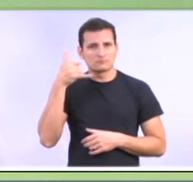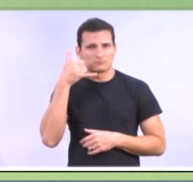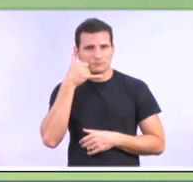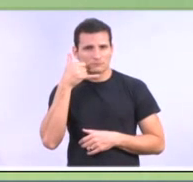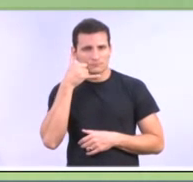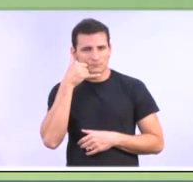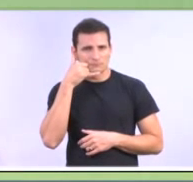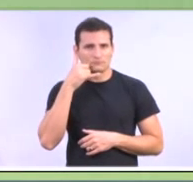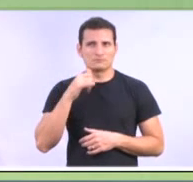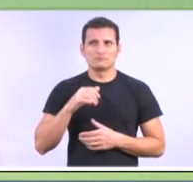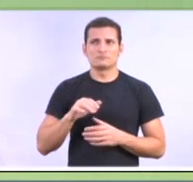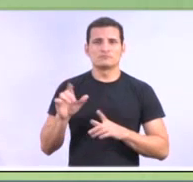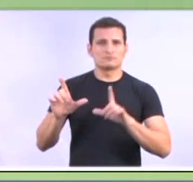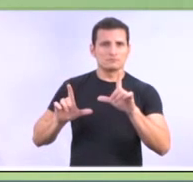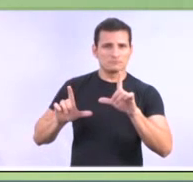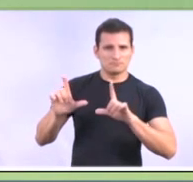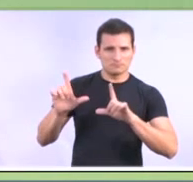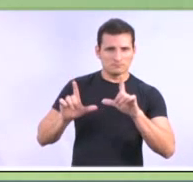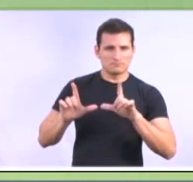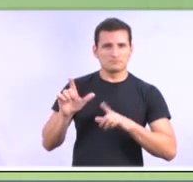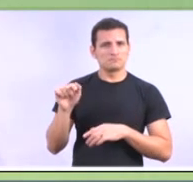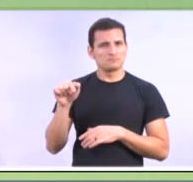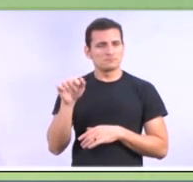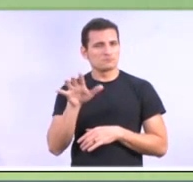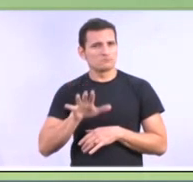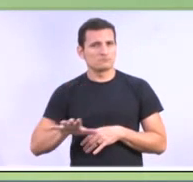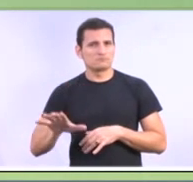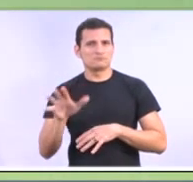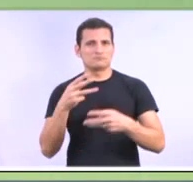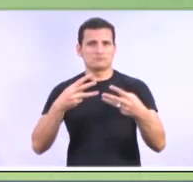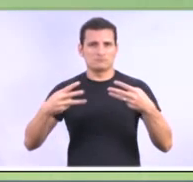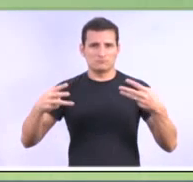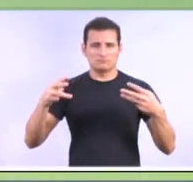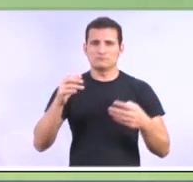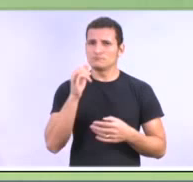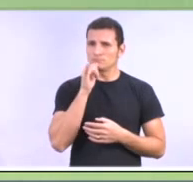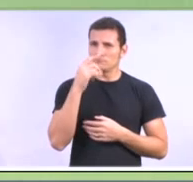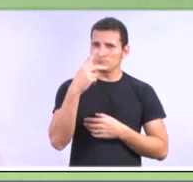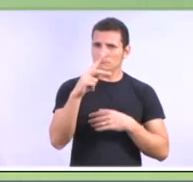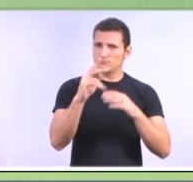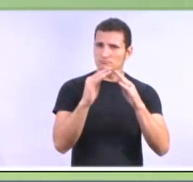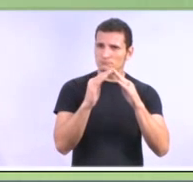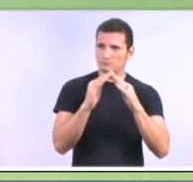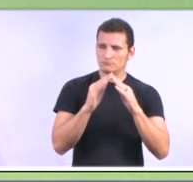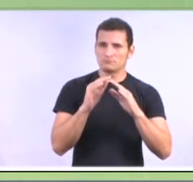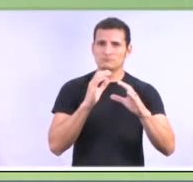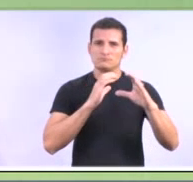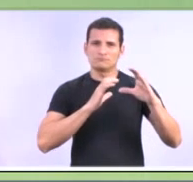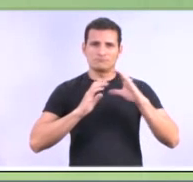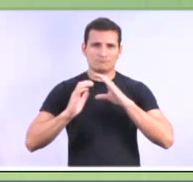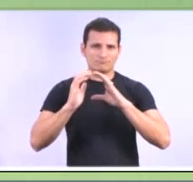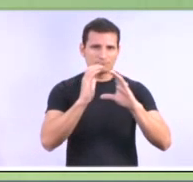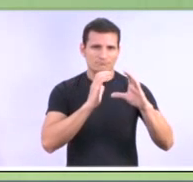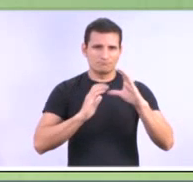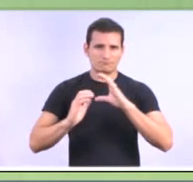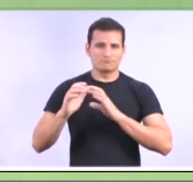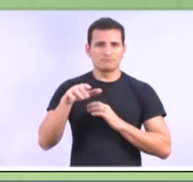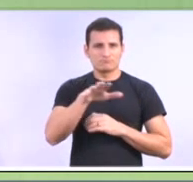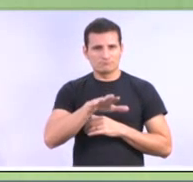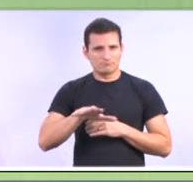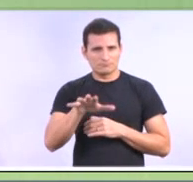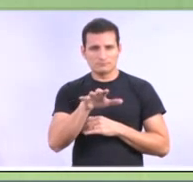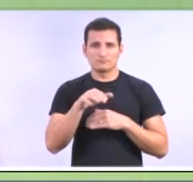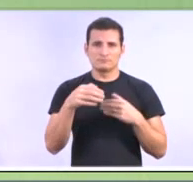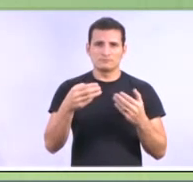de TV, tudo isso, e uma rede local, inclusive, por exemplo, a sua casa, tudo isso se comunicando, correto? Então a rede